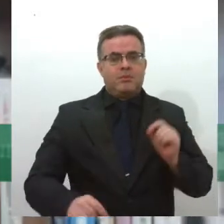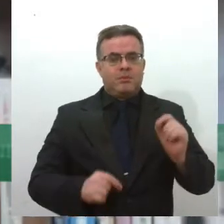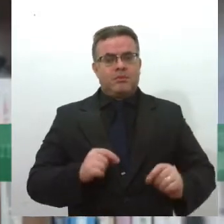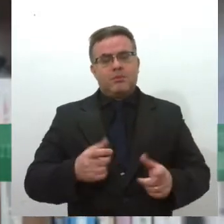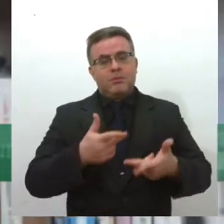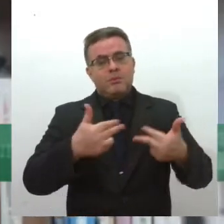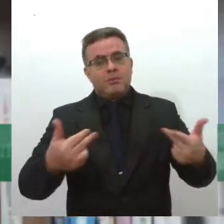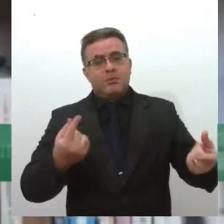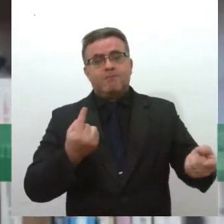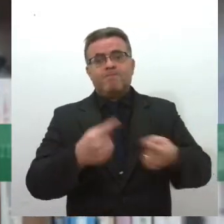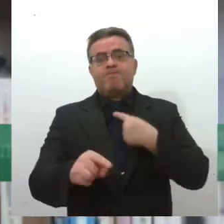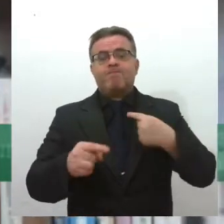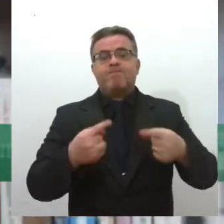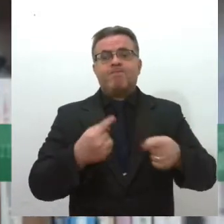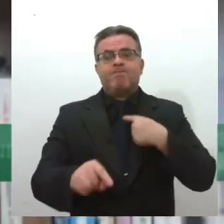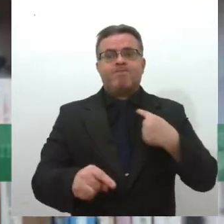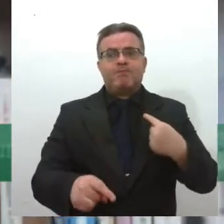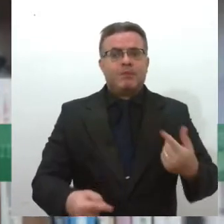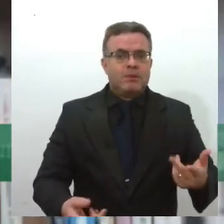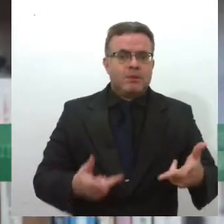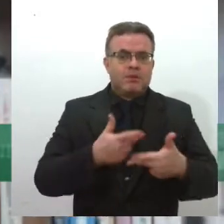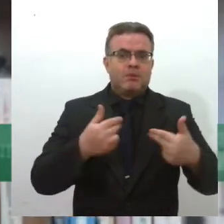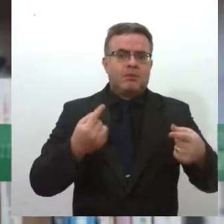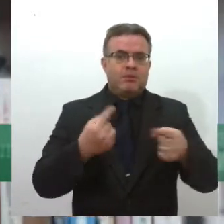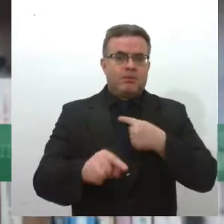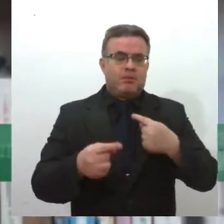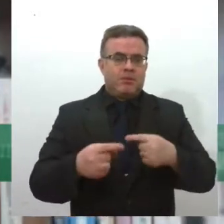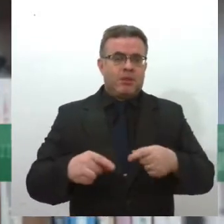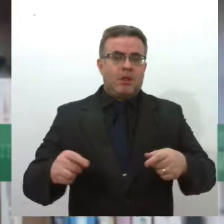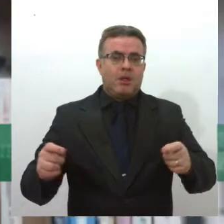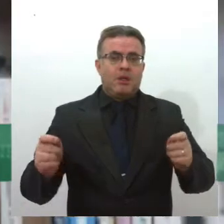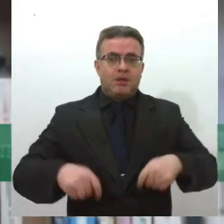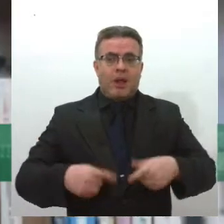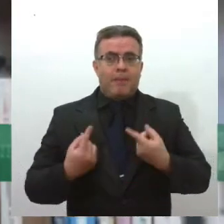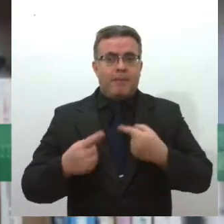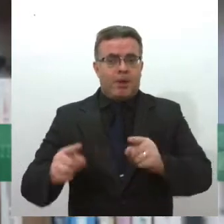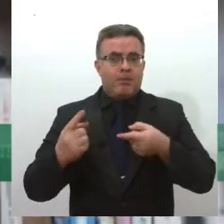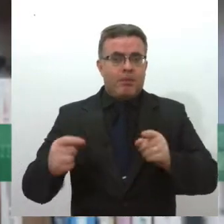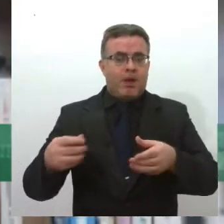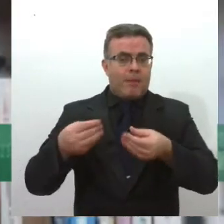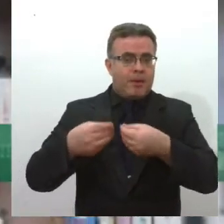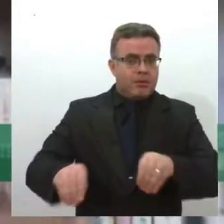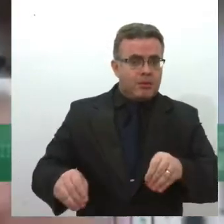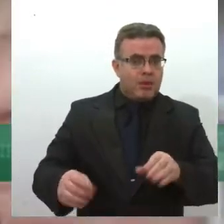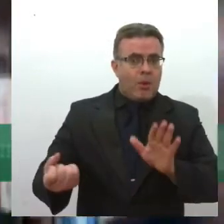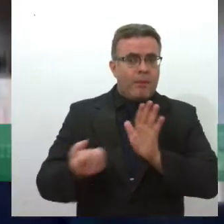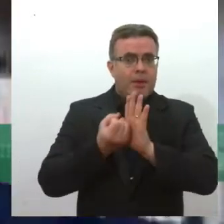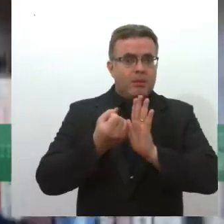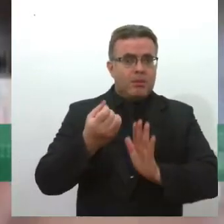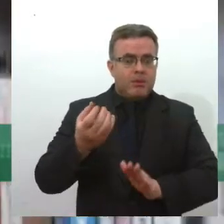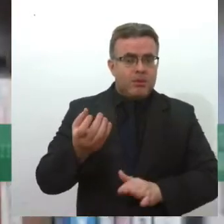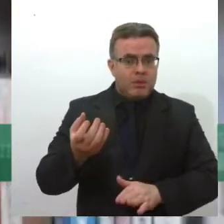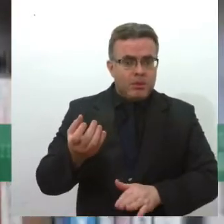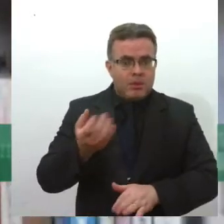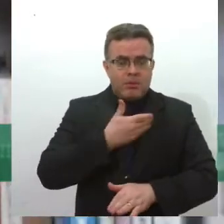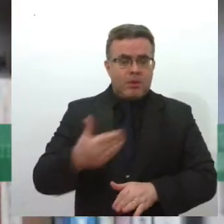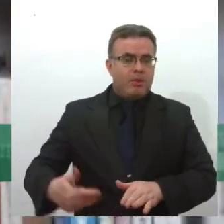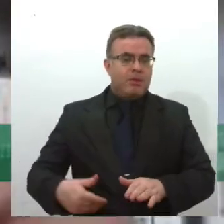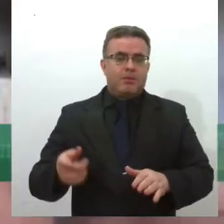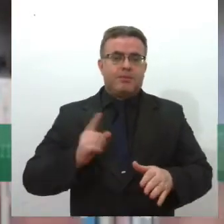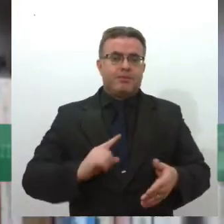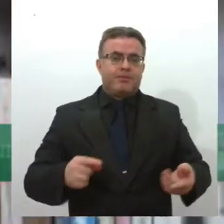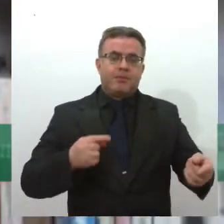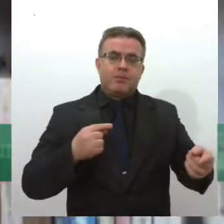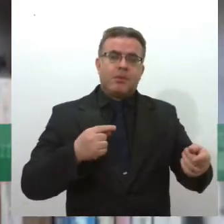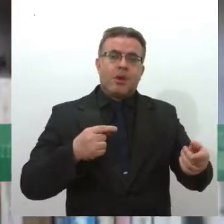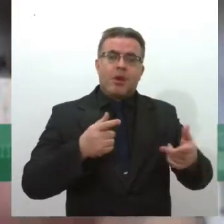sempre você tem dano ao patrimônio público. Se o ato é inadequado, ele tem repercussão penal, ele é